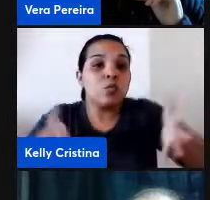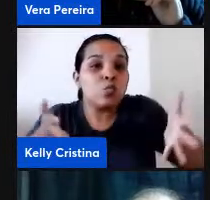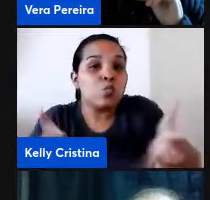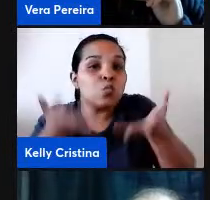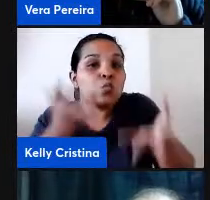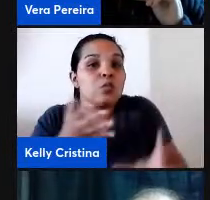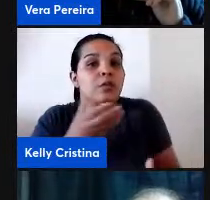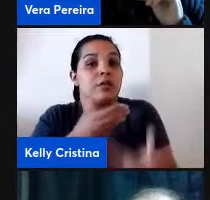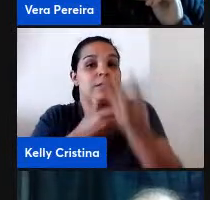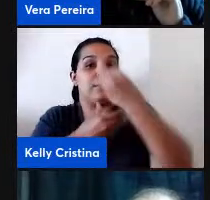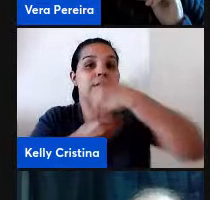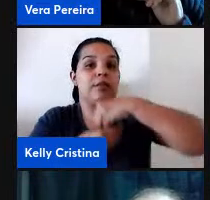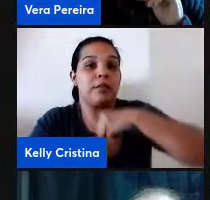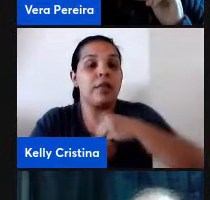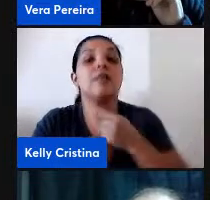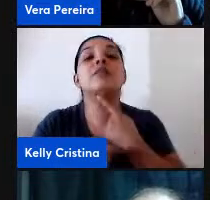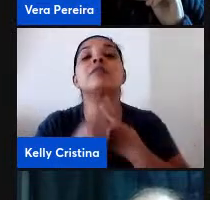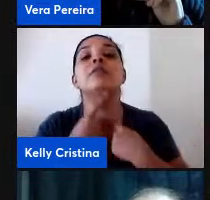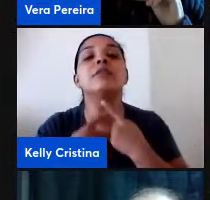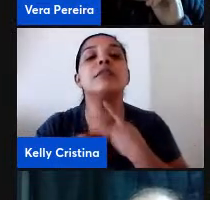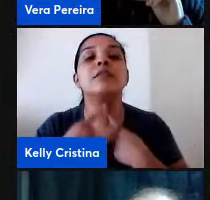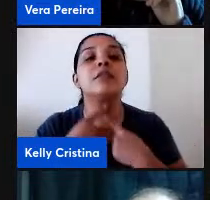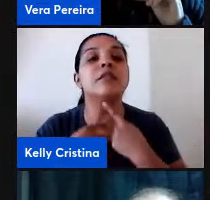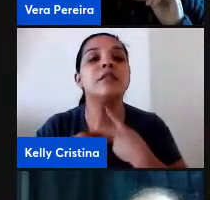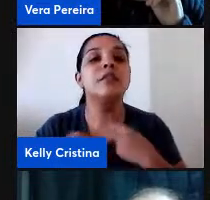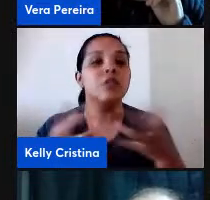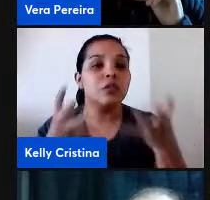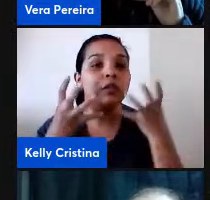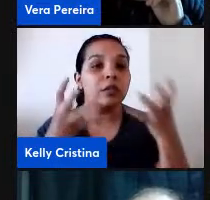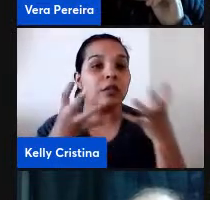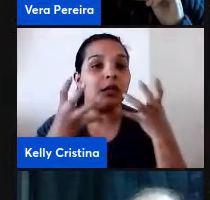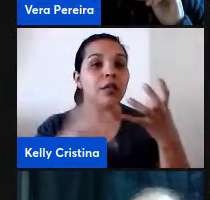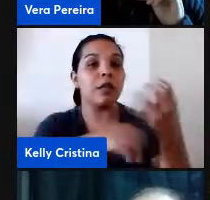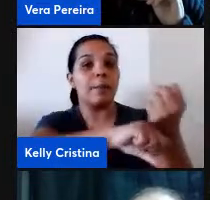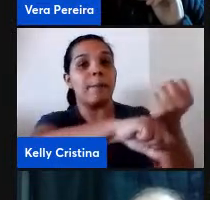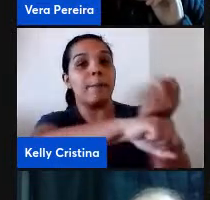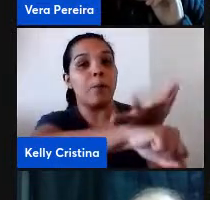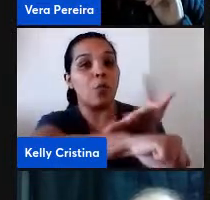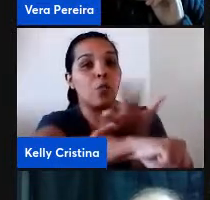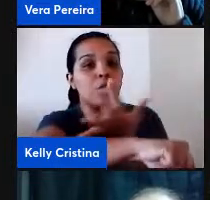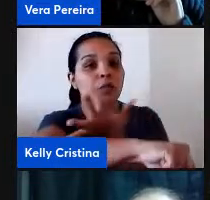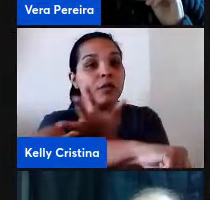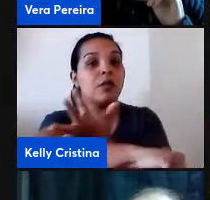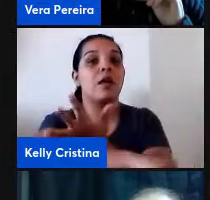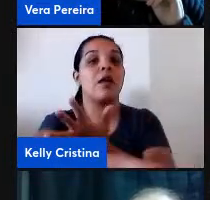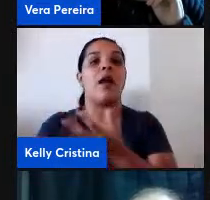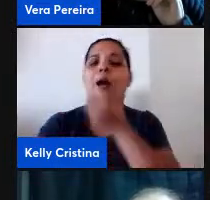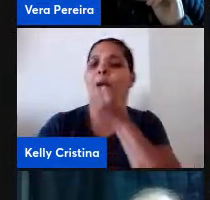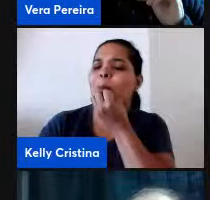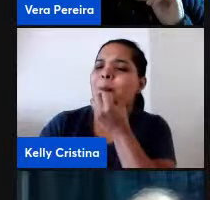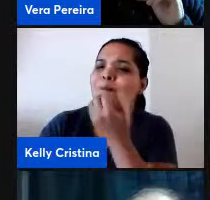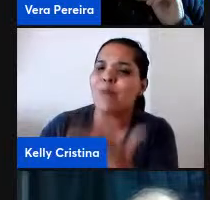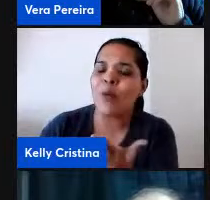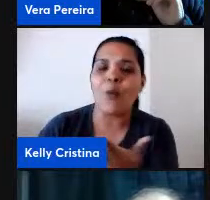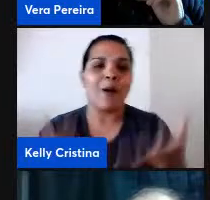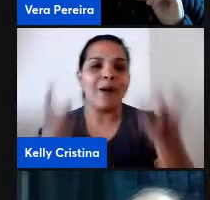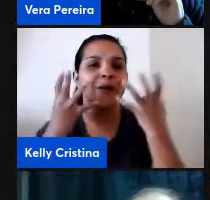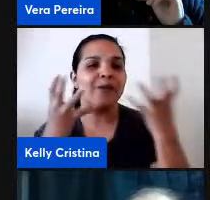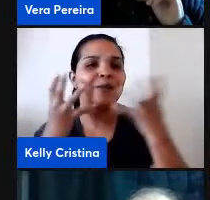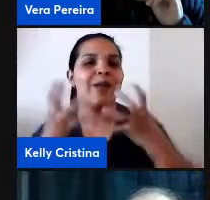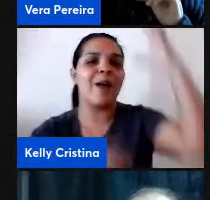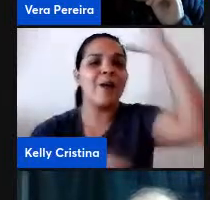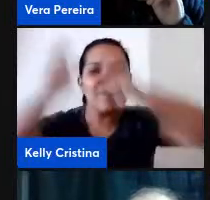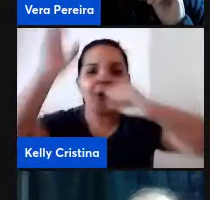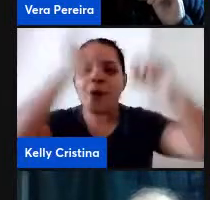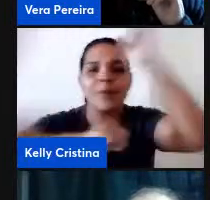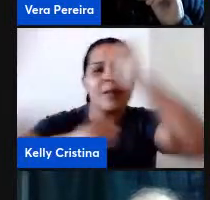de desejo, de querer, de emoção. Ai, como isso é bom, eu quero aprender isto porque